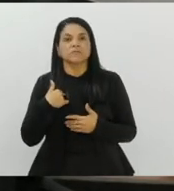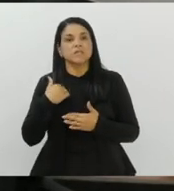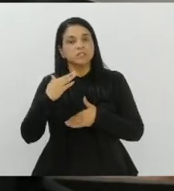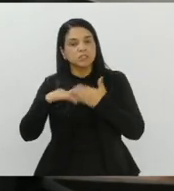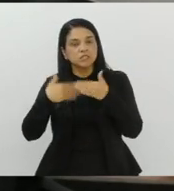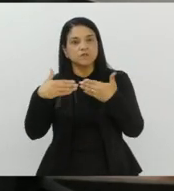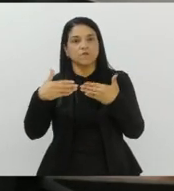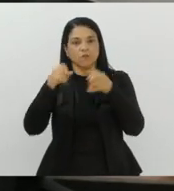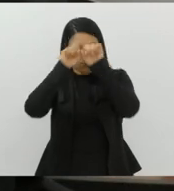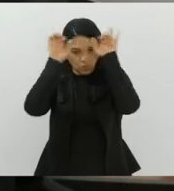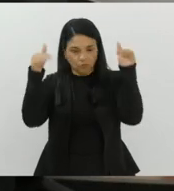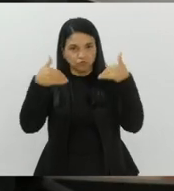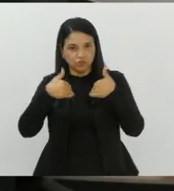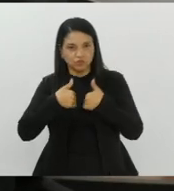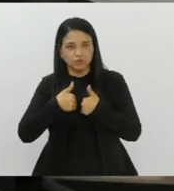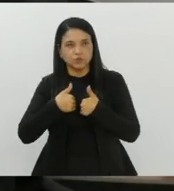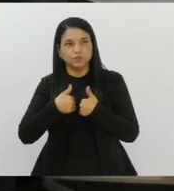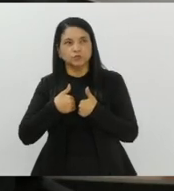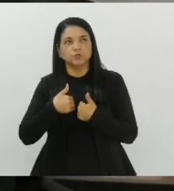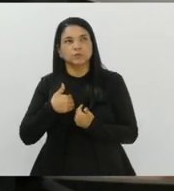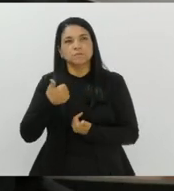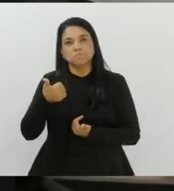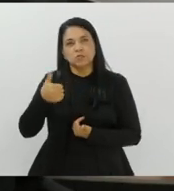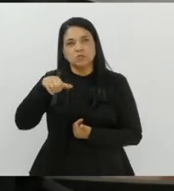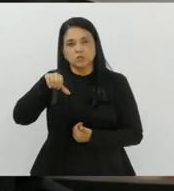no ano longínquo de